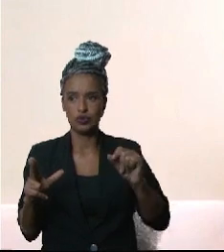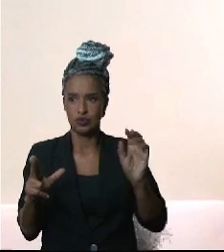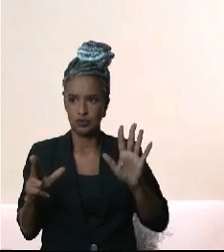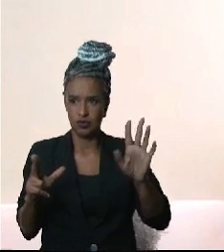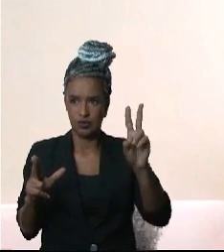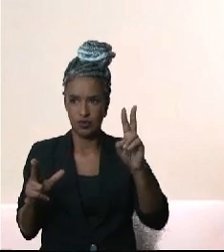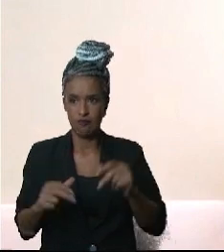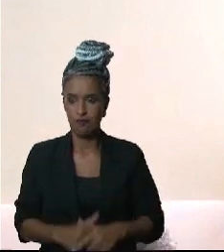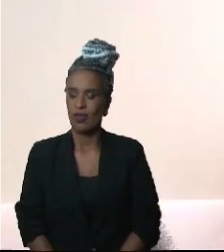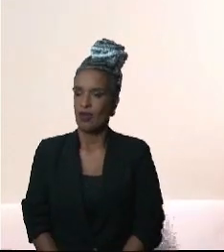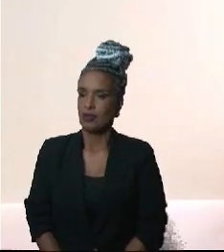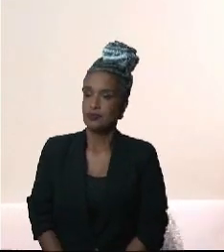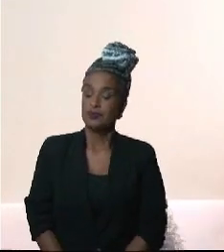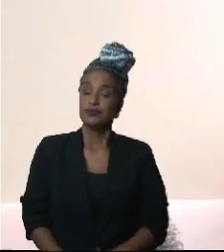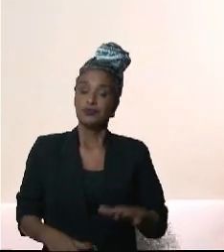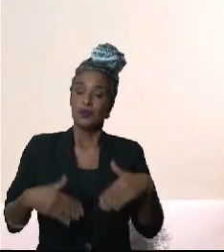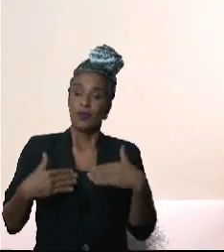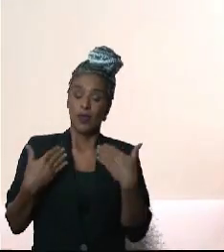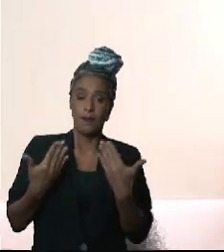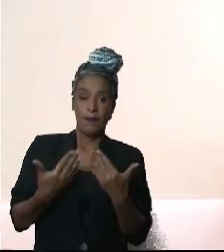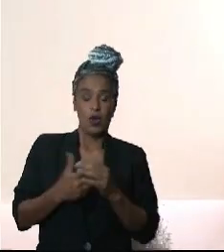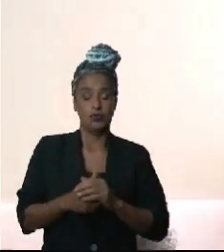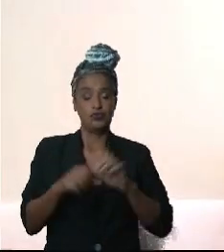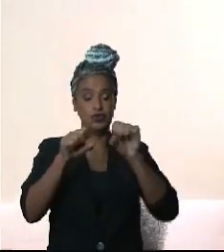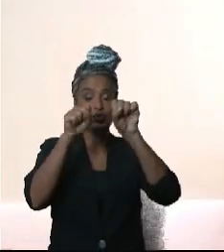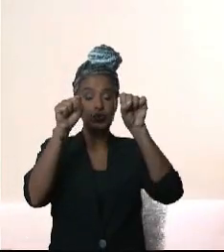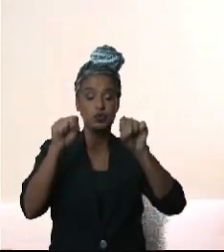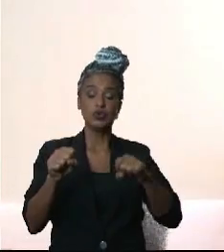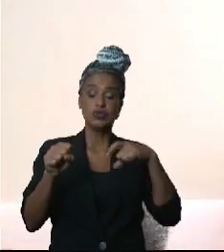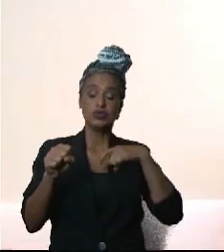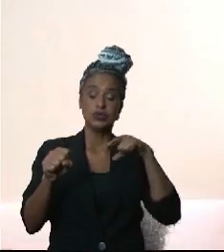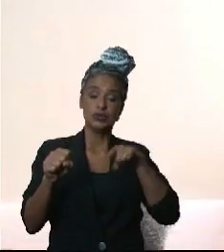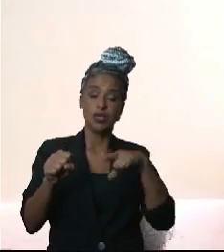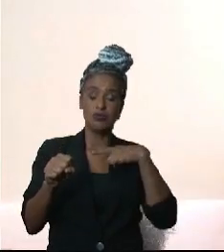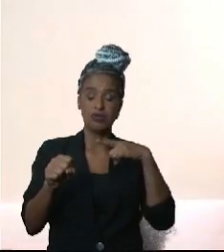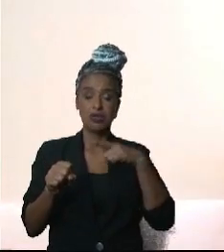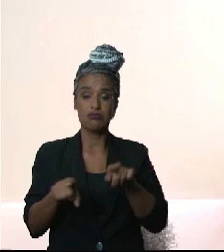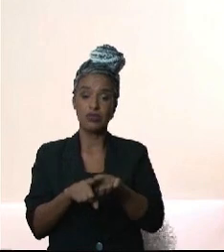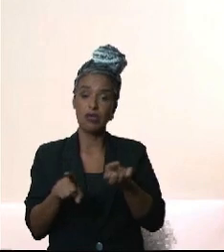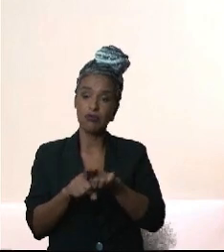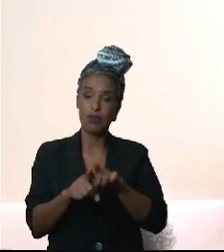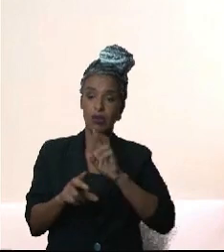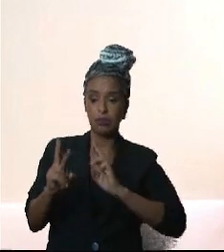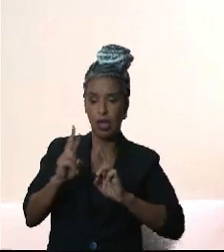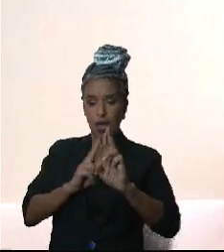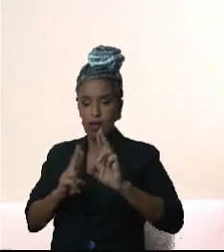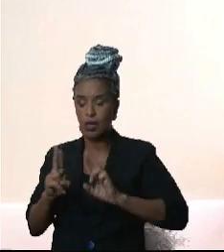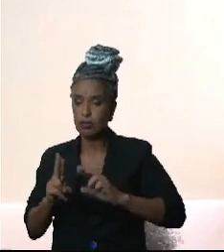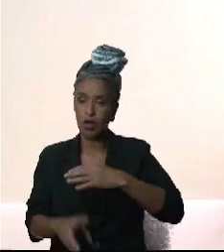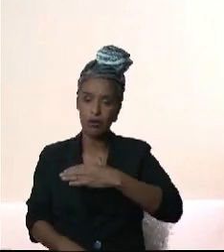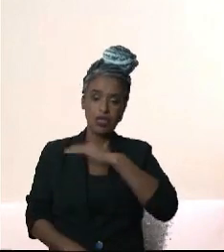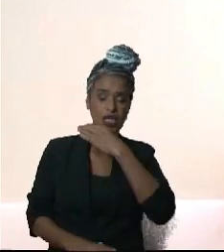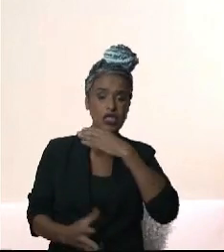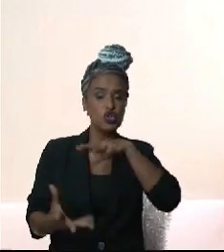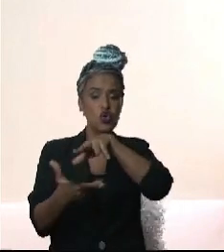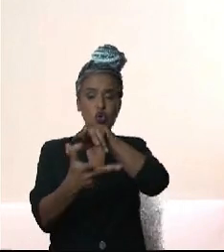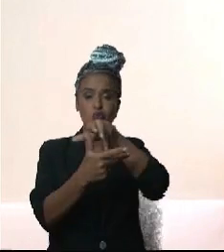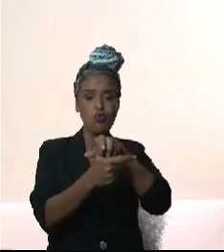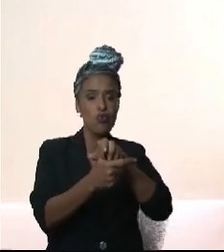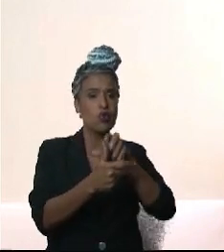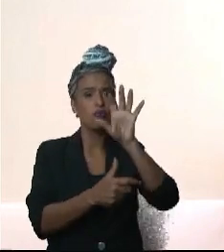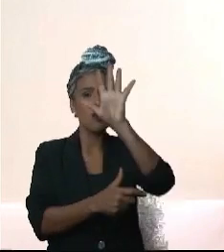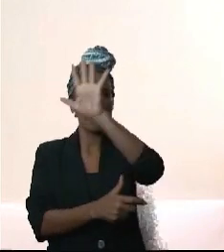Perdão, a imagem congelou. Bom, o sistema multilateral também está respondendo às crises em outras partes do mundo.